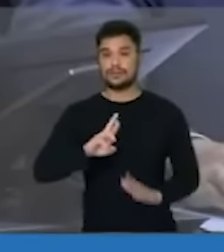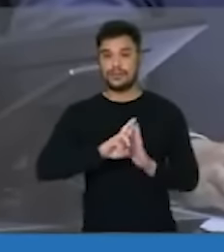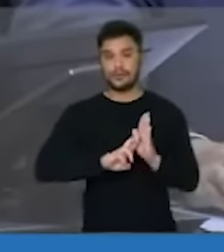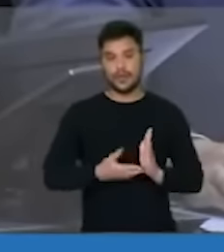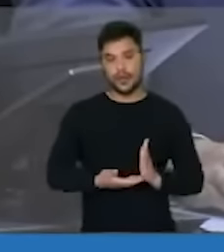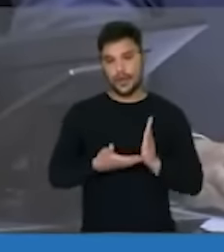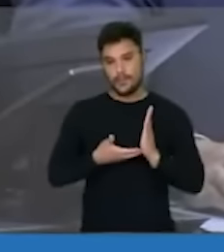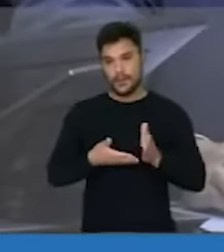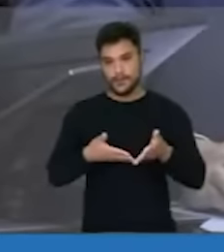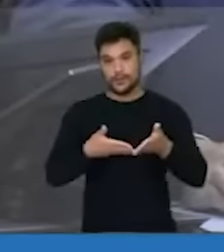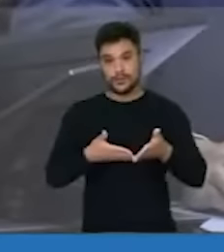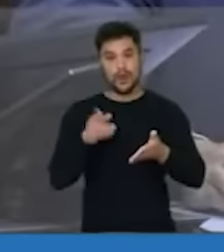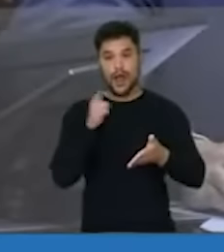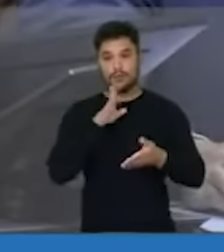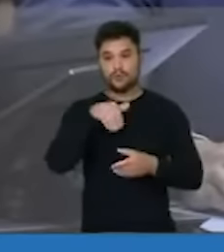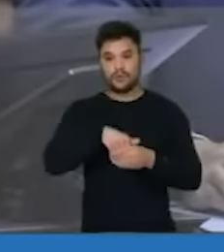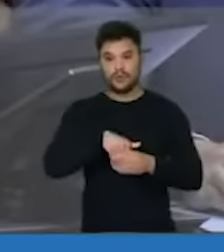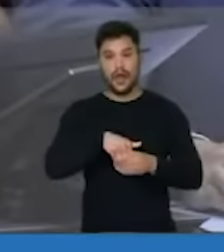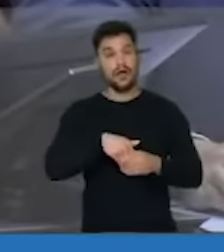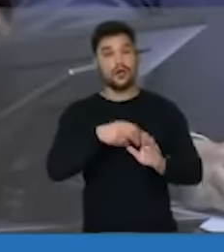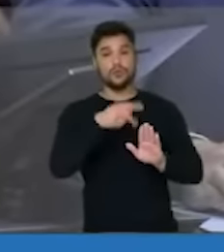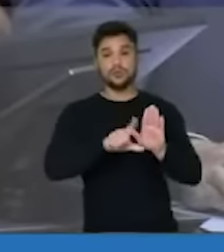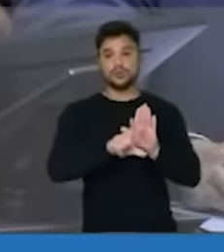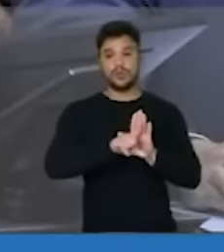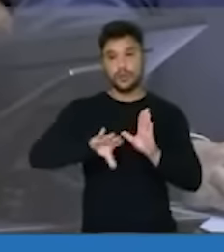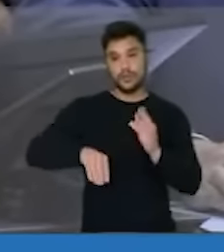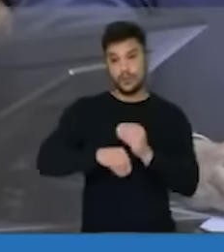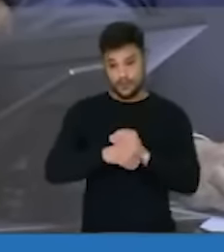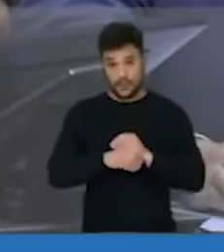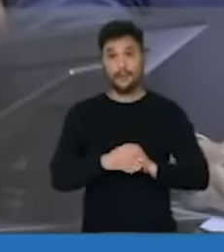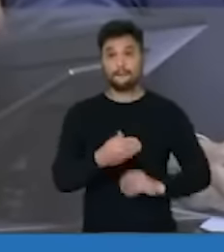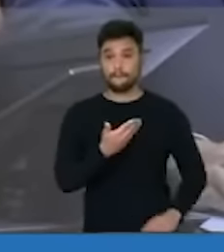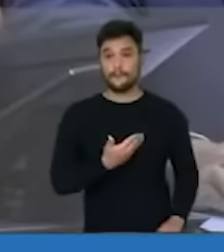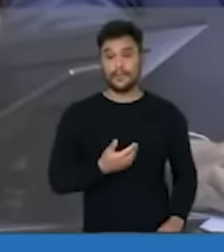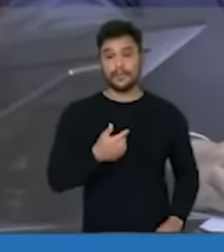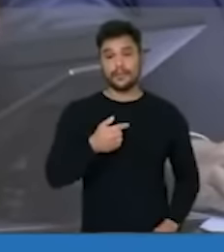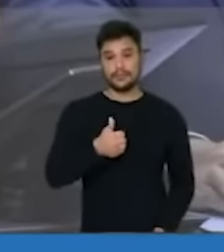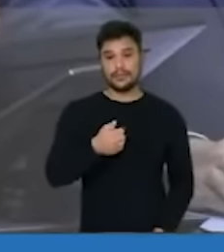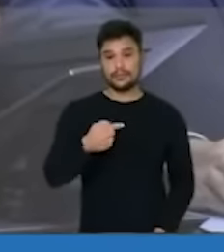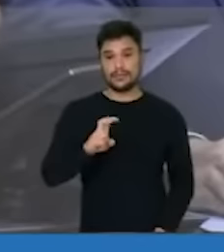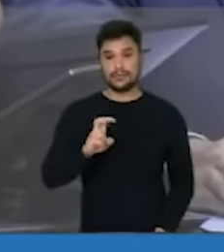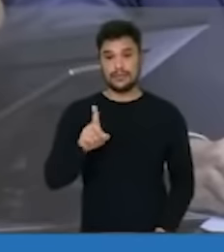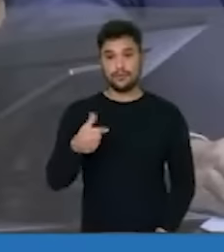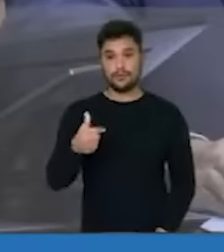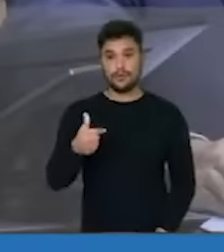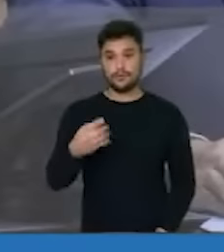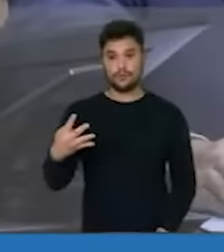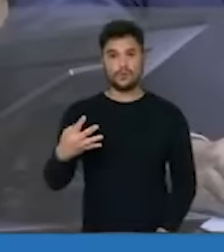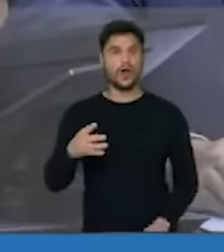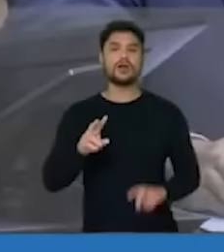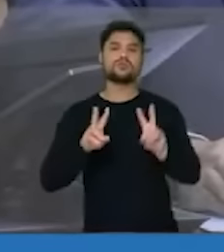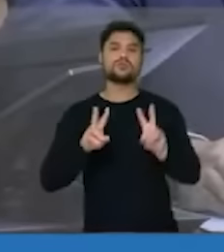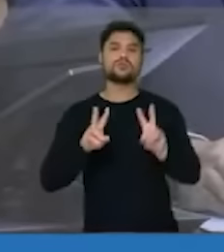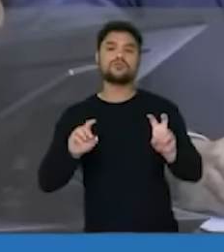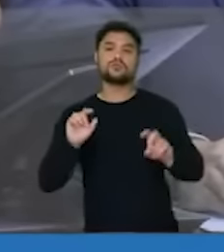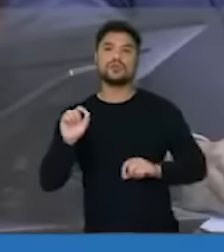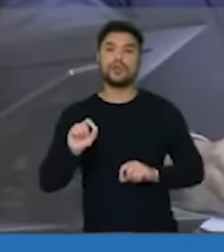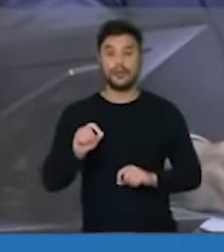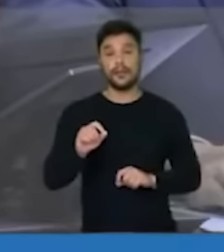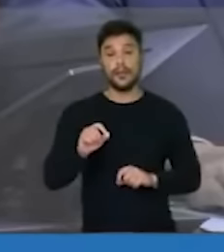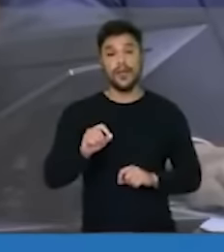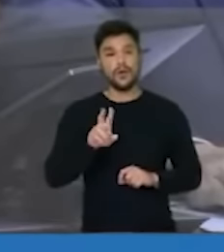Interno, regime de urgência na apreciação do projeto de lei complementar número 175 de 24, que dispõe sobre a proposição